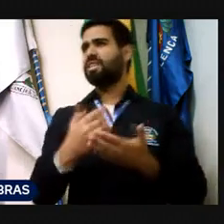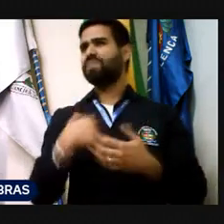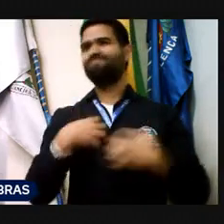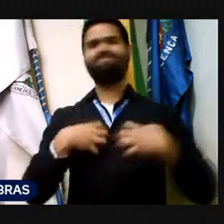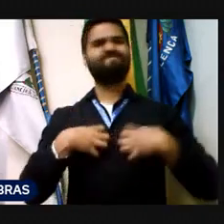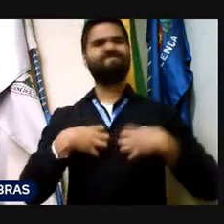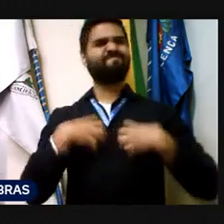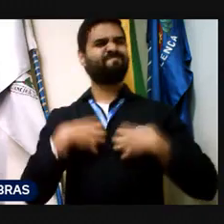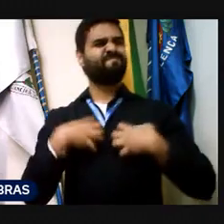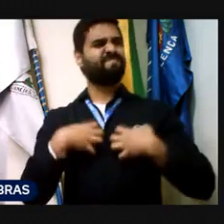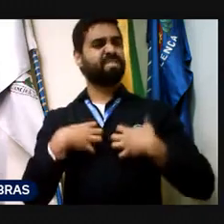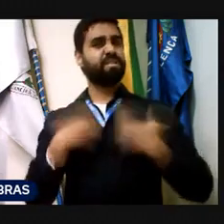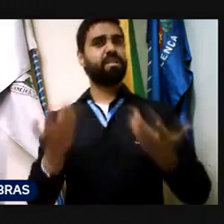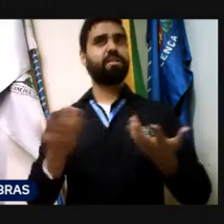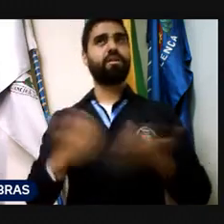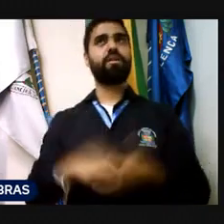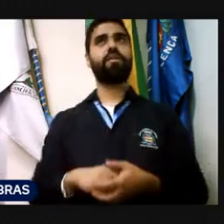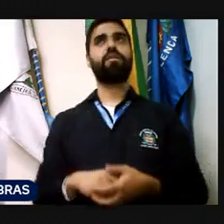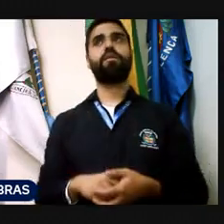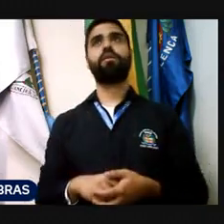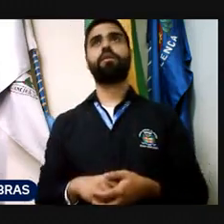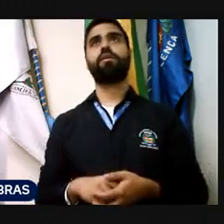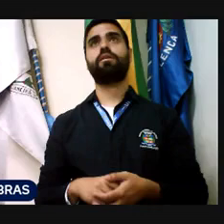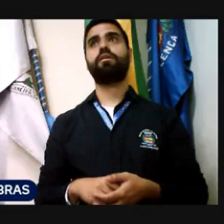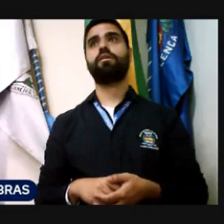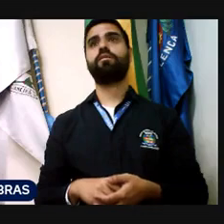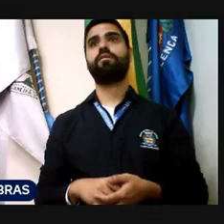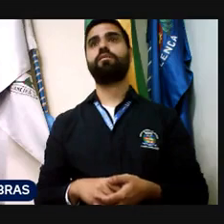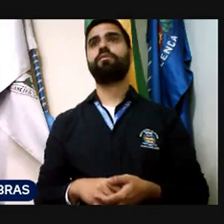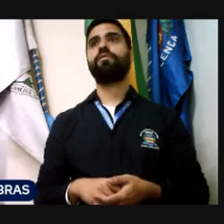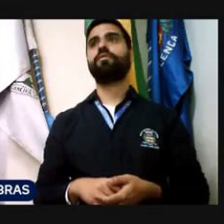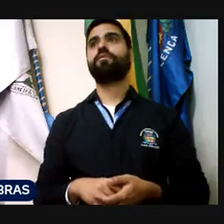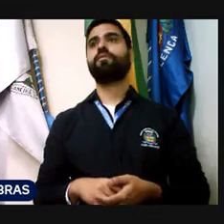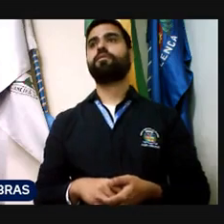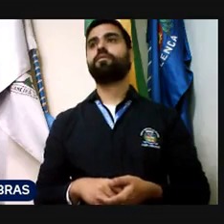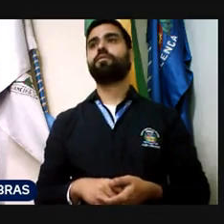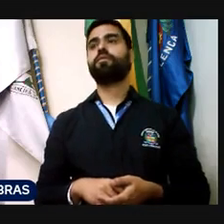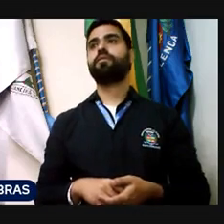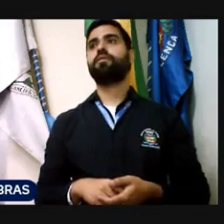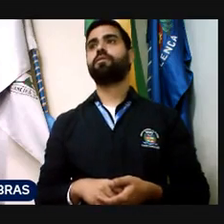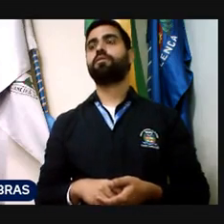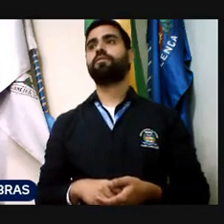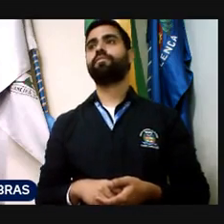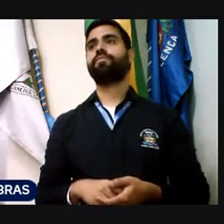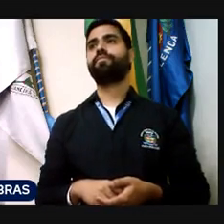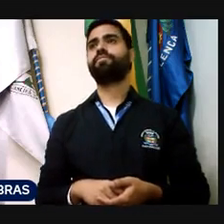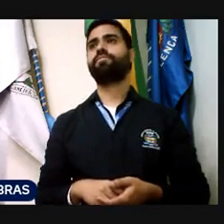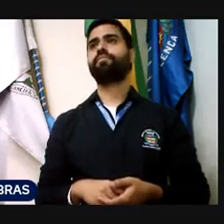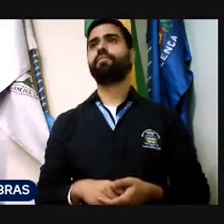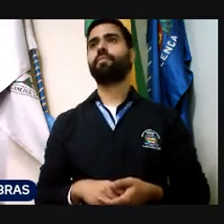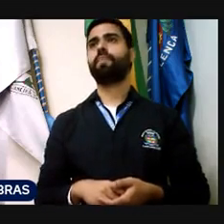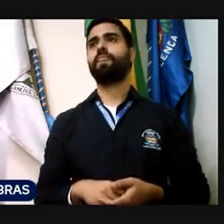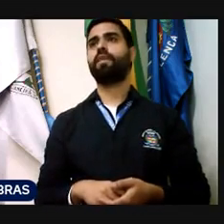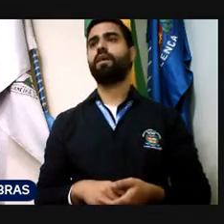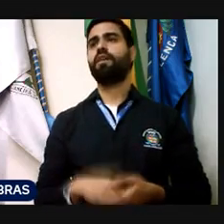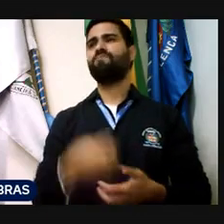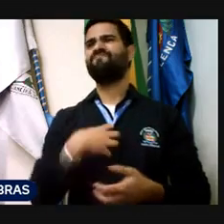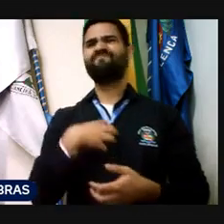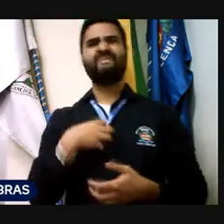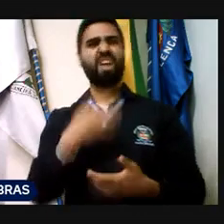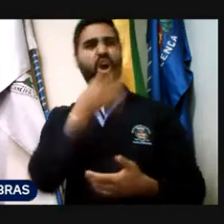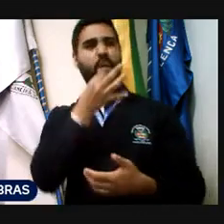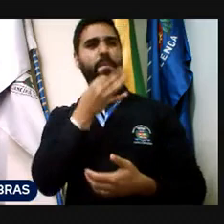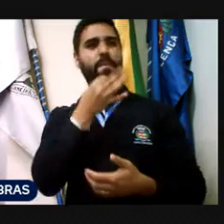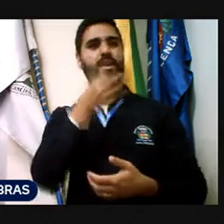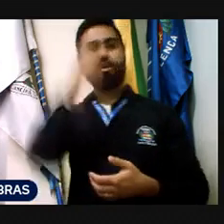indignação, o meu desapontamento com o posicionamento mesquinho do prefeito